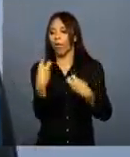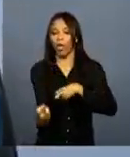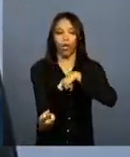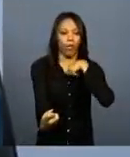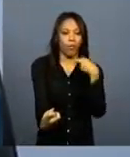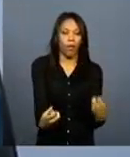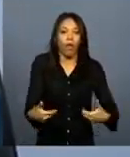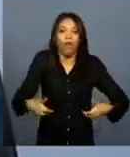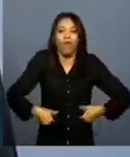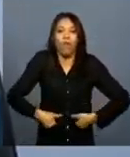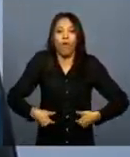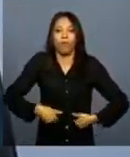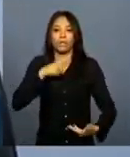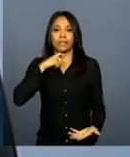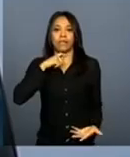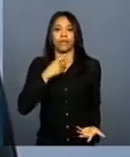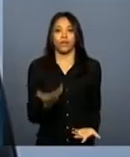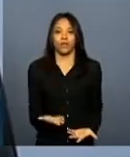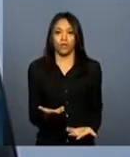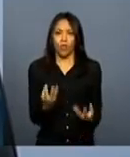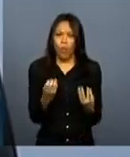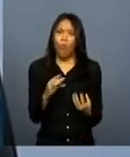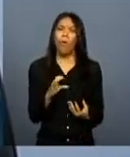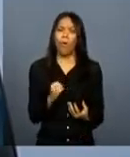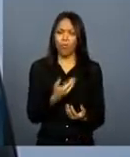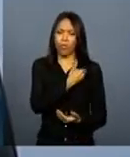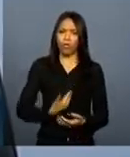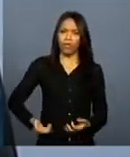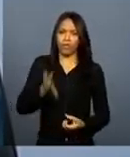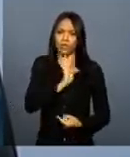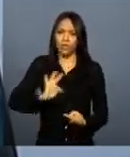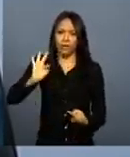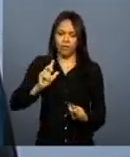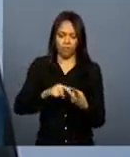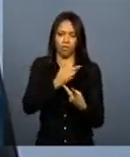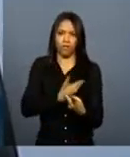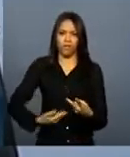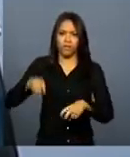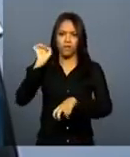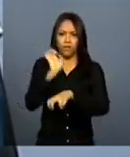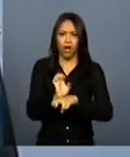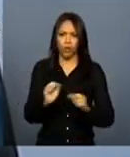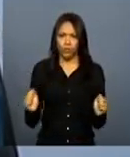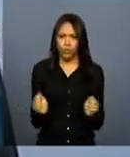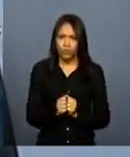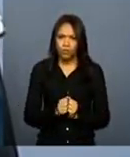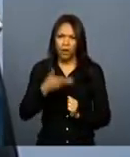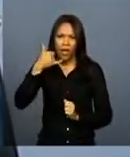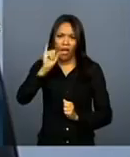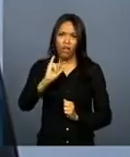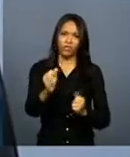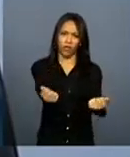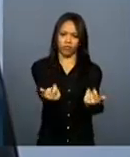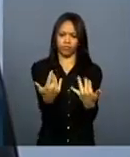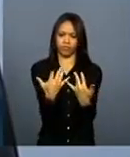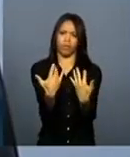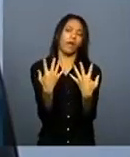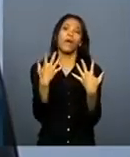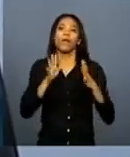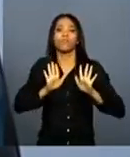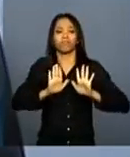um Estado que se une, governo federal, governo estadual, para um